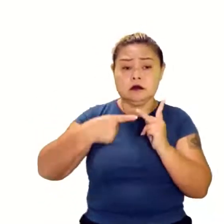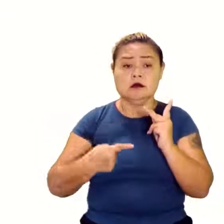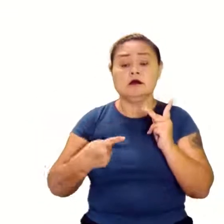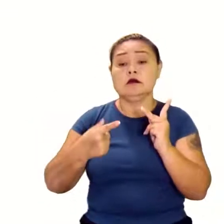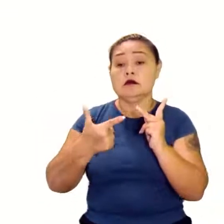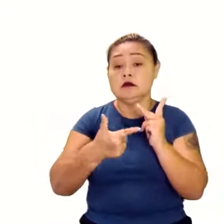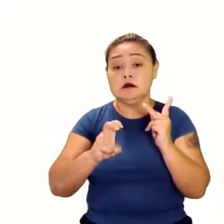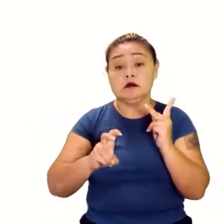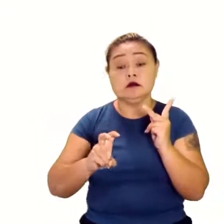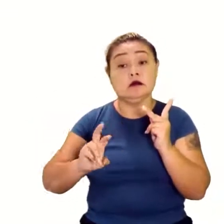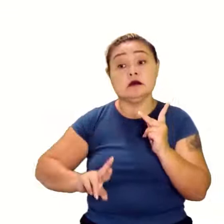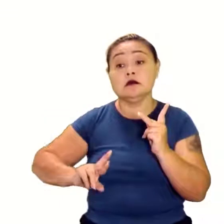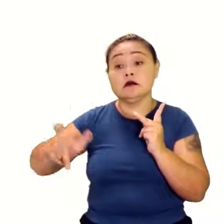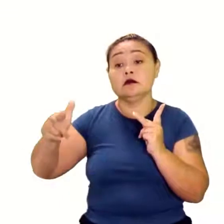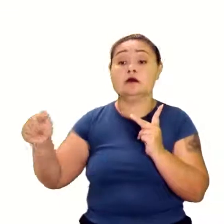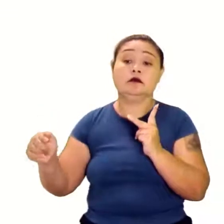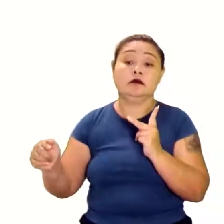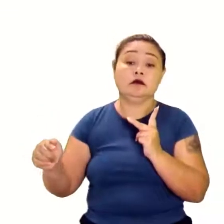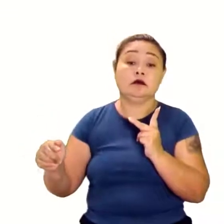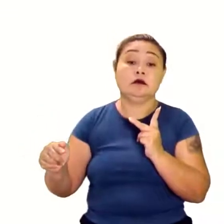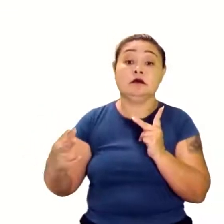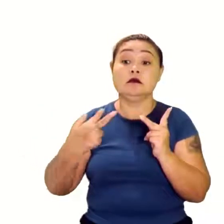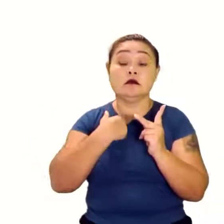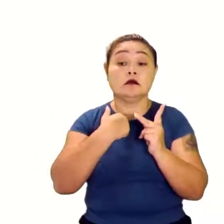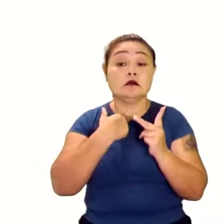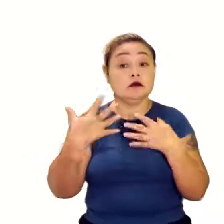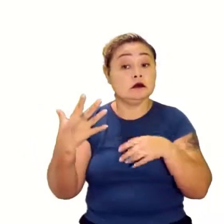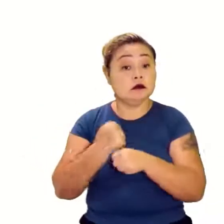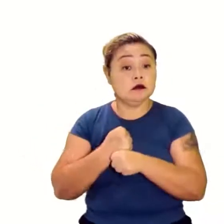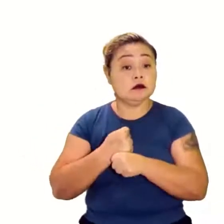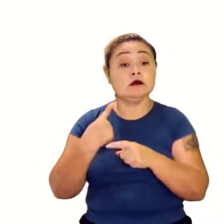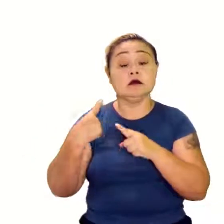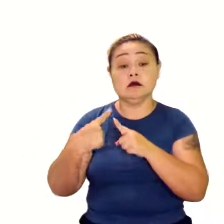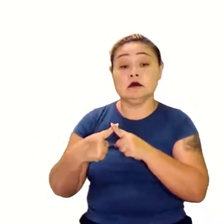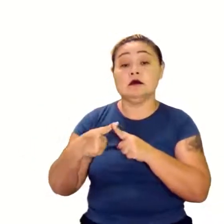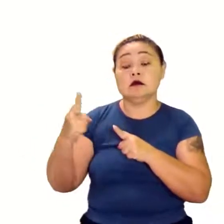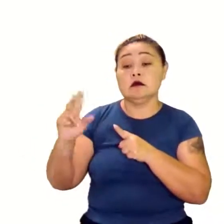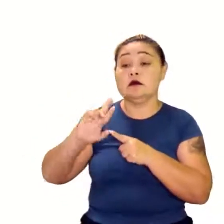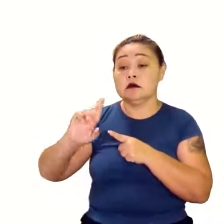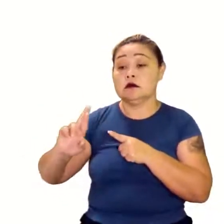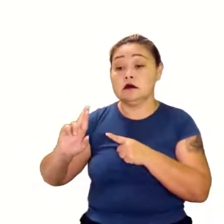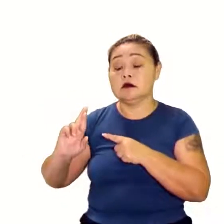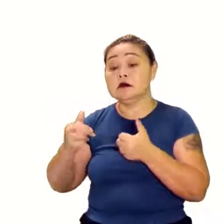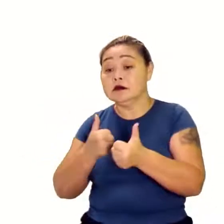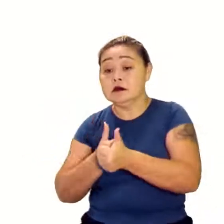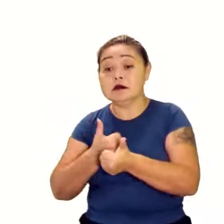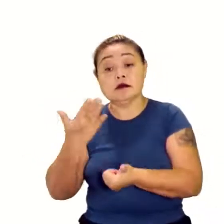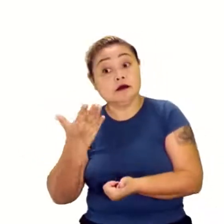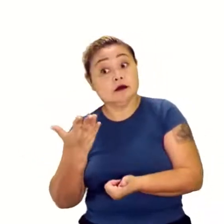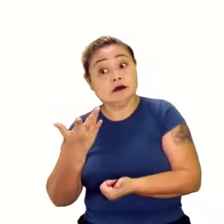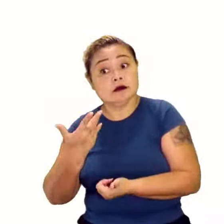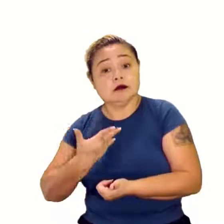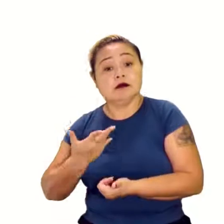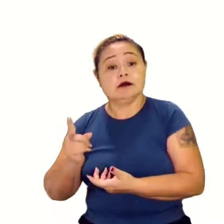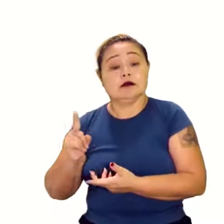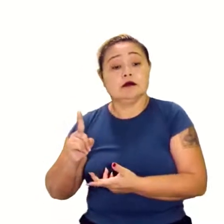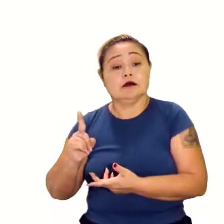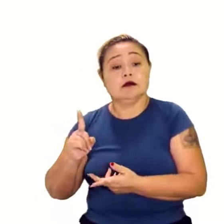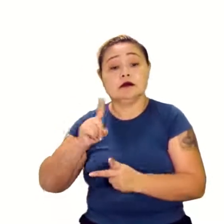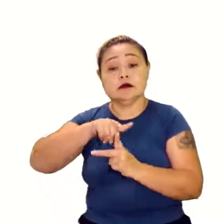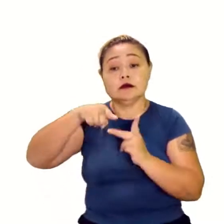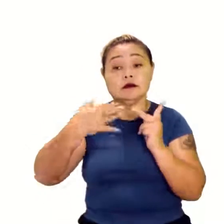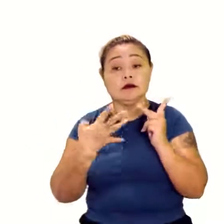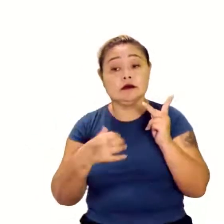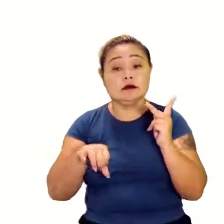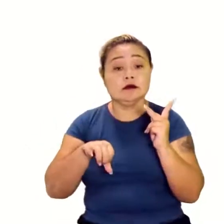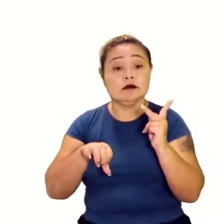25. Totalmente diferente de 7. E nem pode somar, mas a gente tenta forçar a amizade. Agora aqui, raiz de